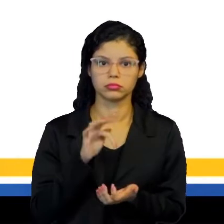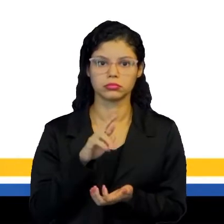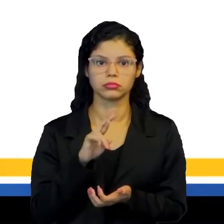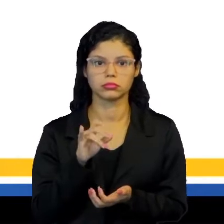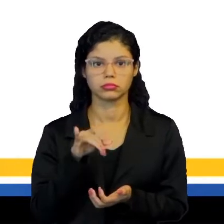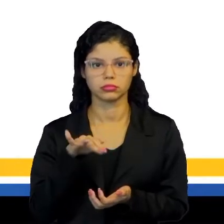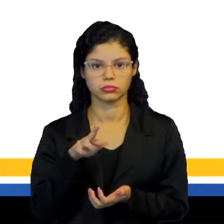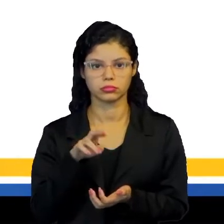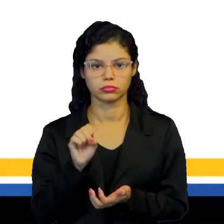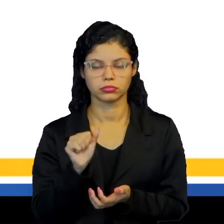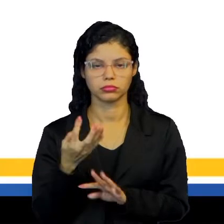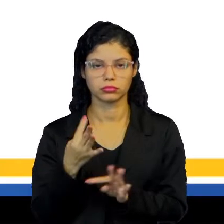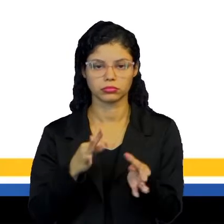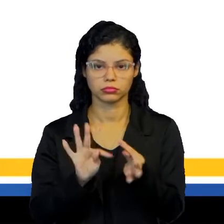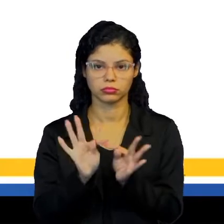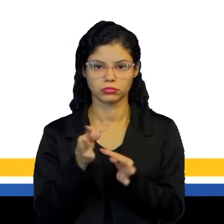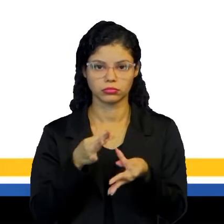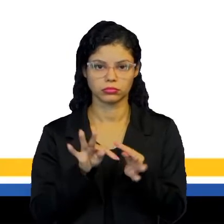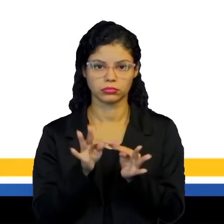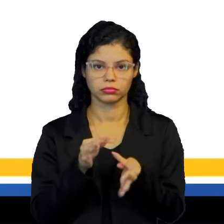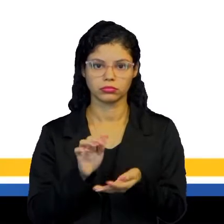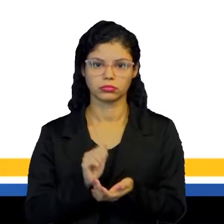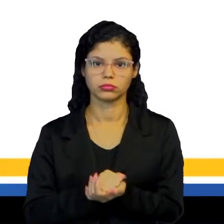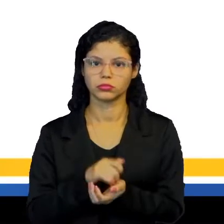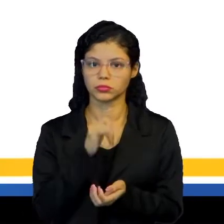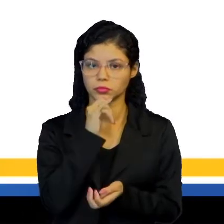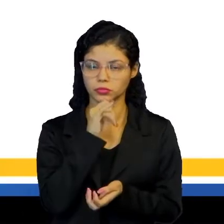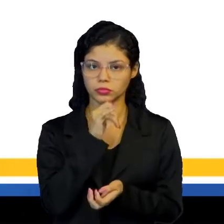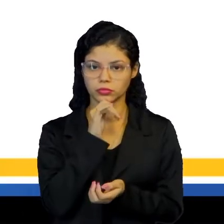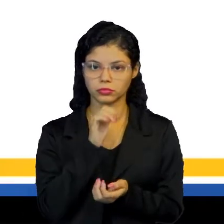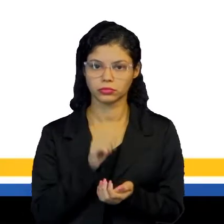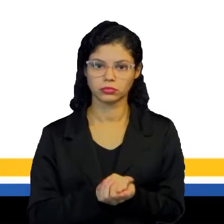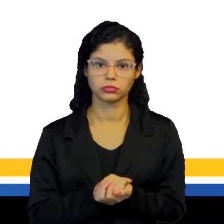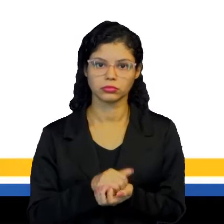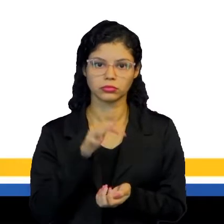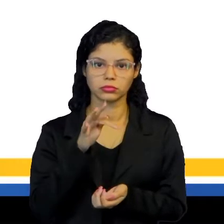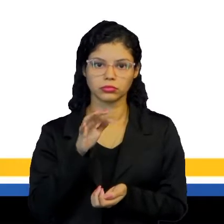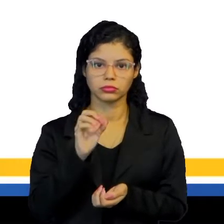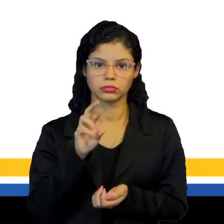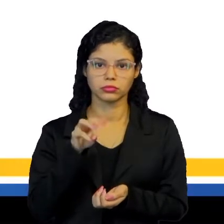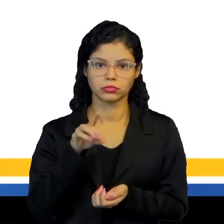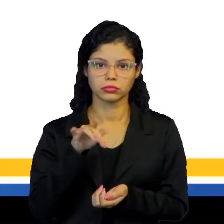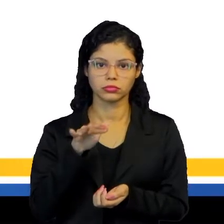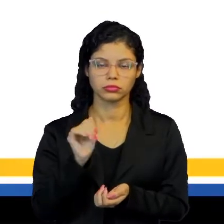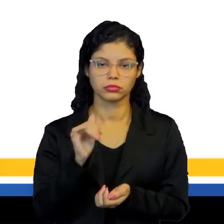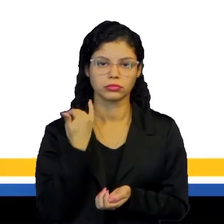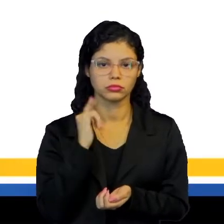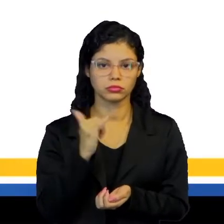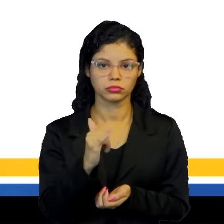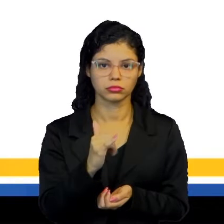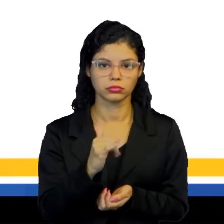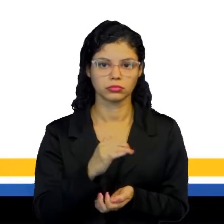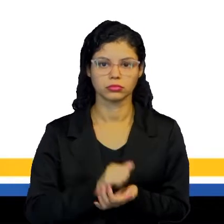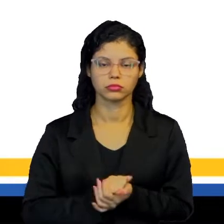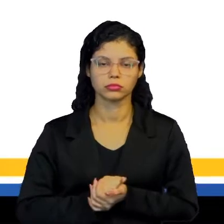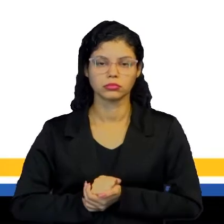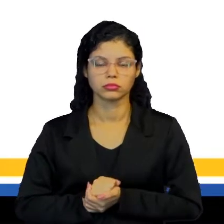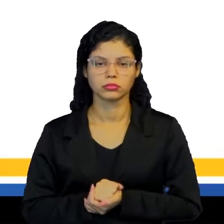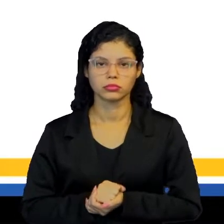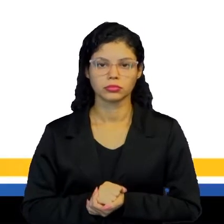é o uso de ferramentas tecnológicas, por exemplo, formulários